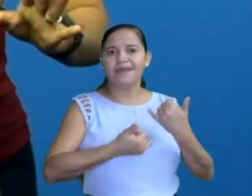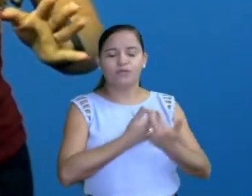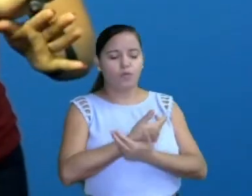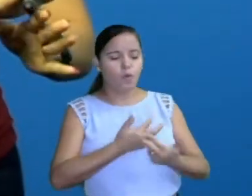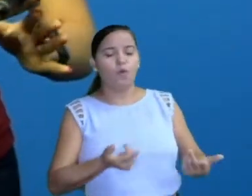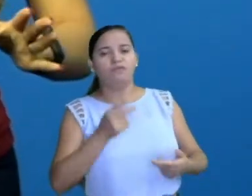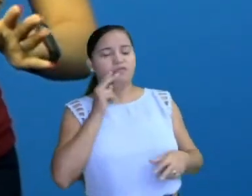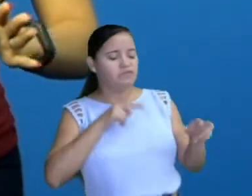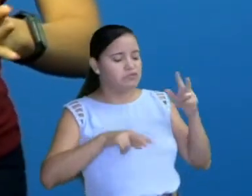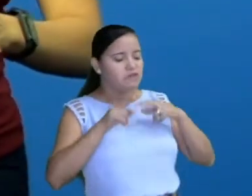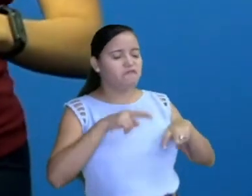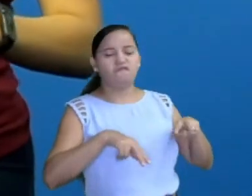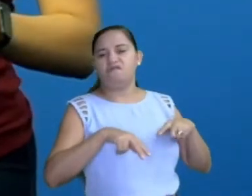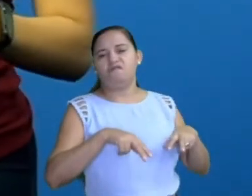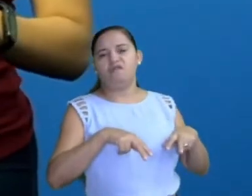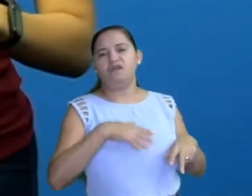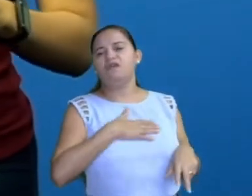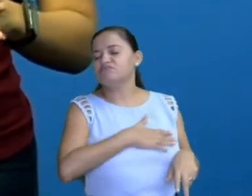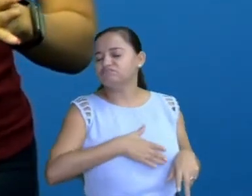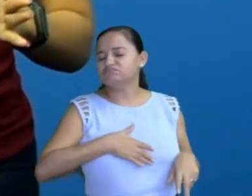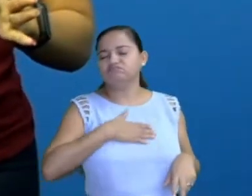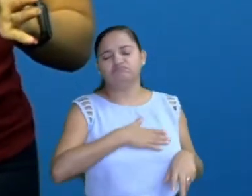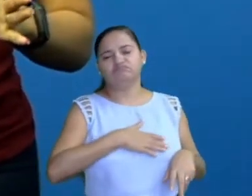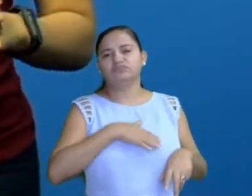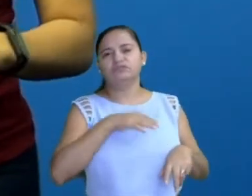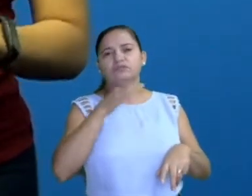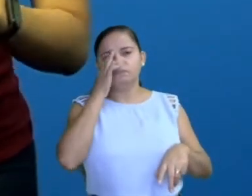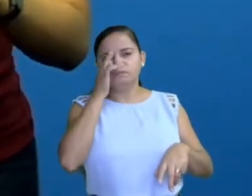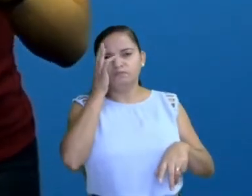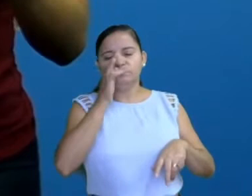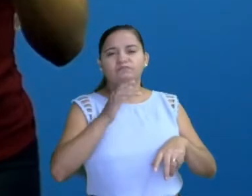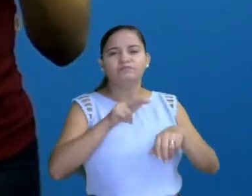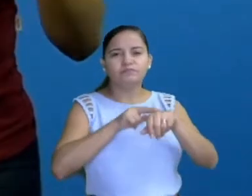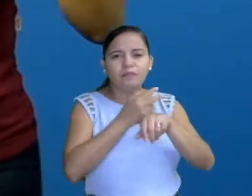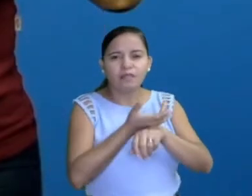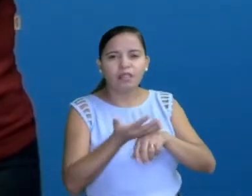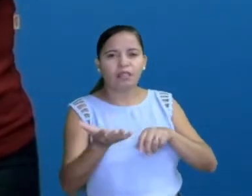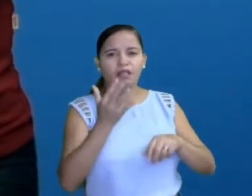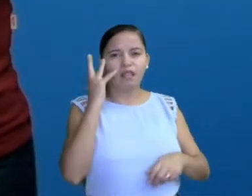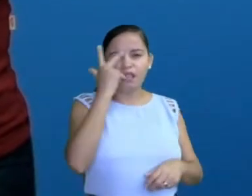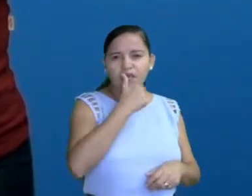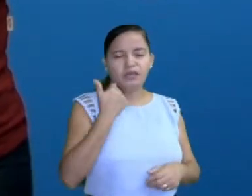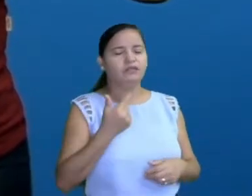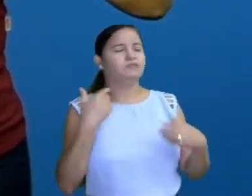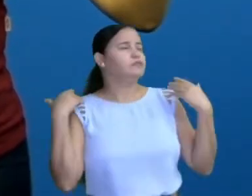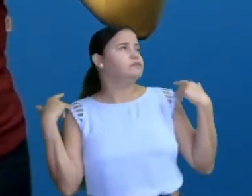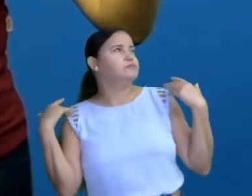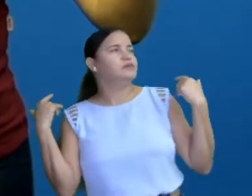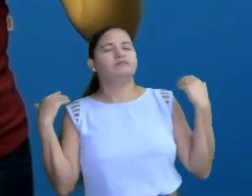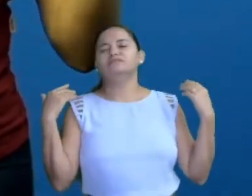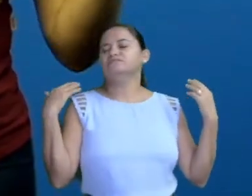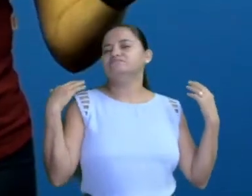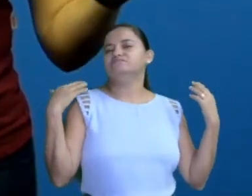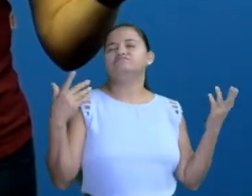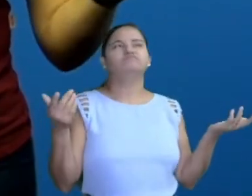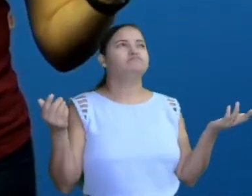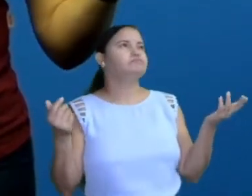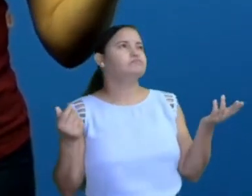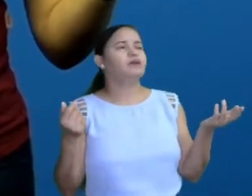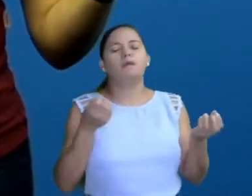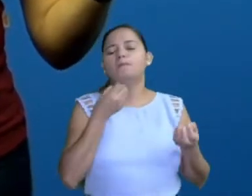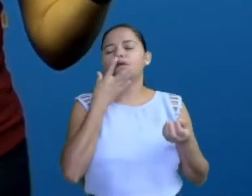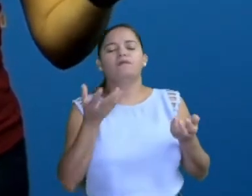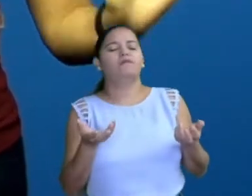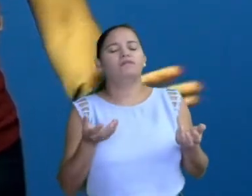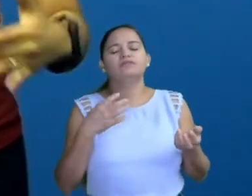limpinho, aquele jardim bem lindo. Não é verdade? Para se divertir, para desaparecer um pouquinho a cabeça. Não é bom quando você